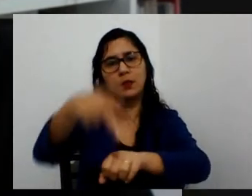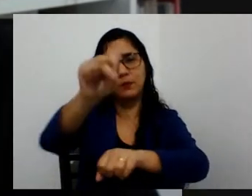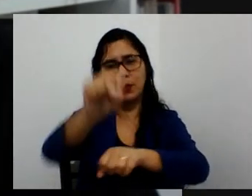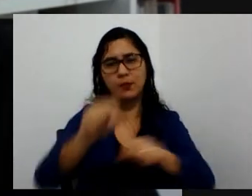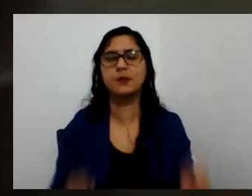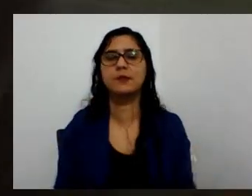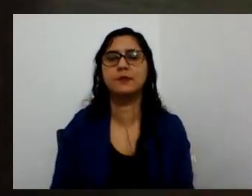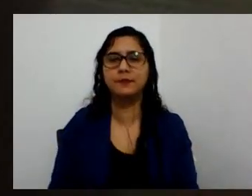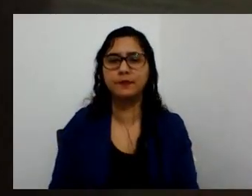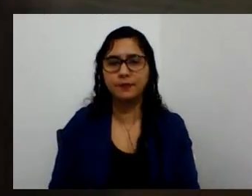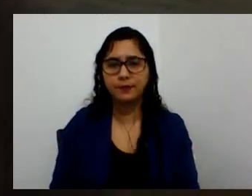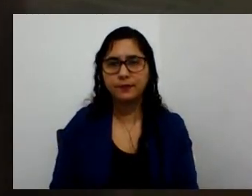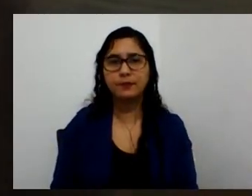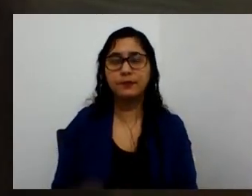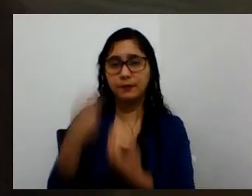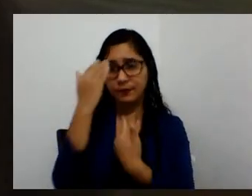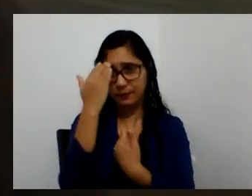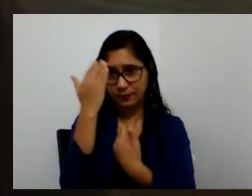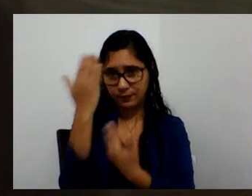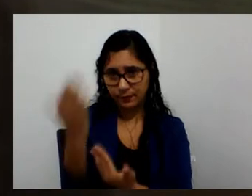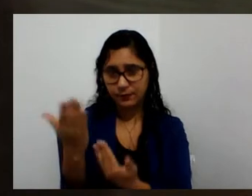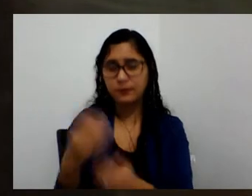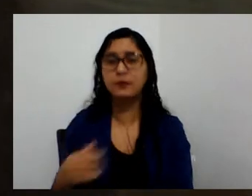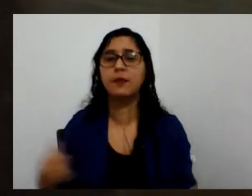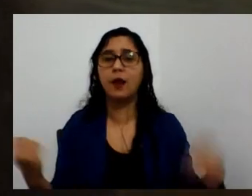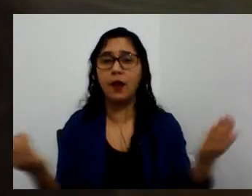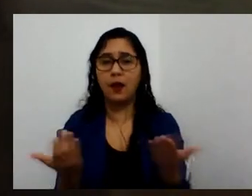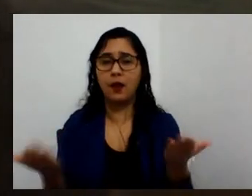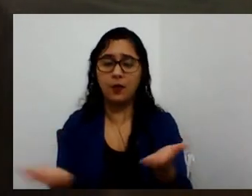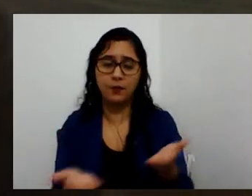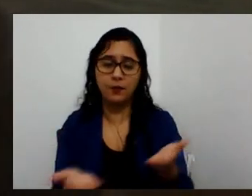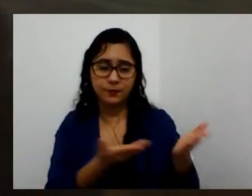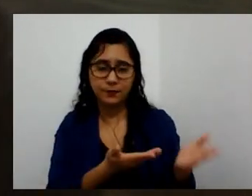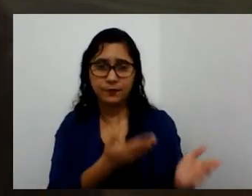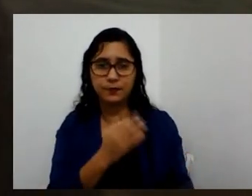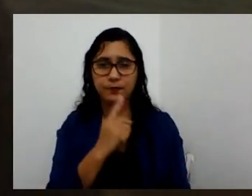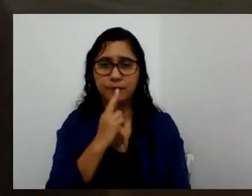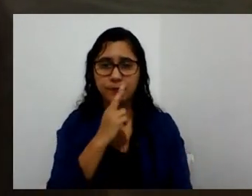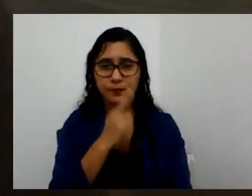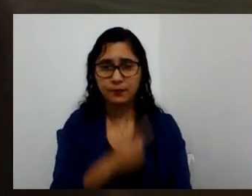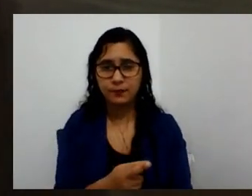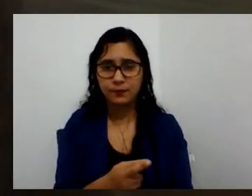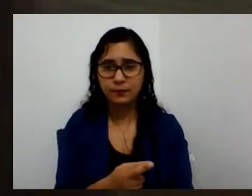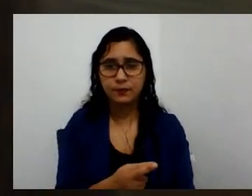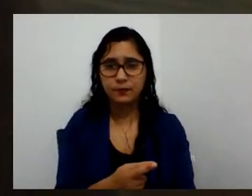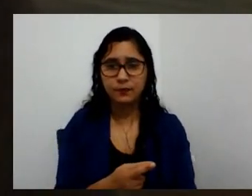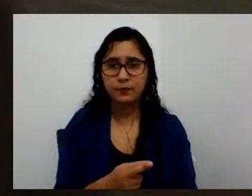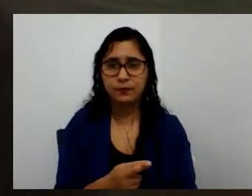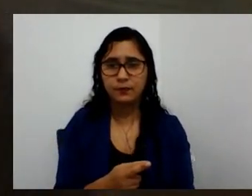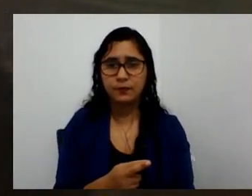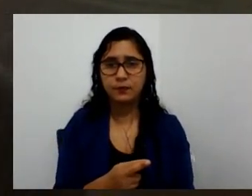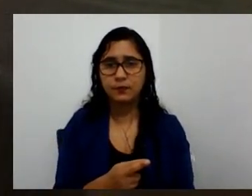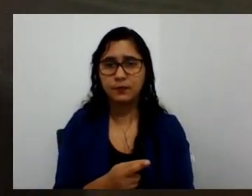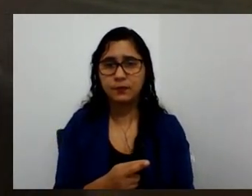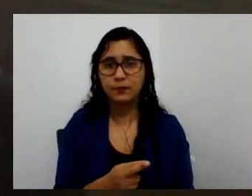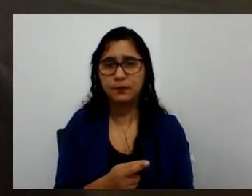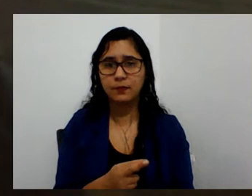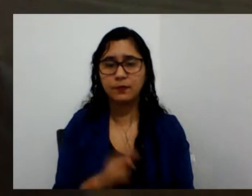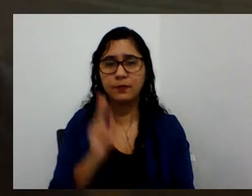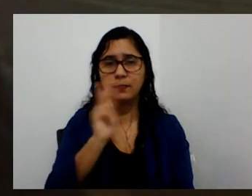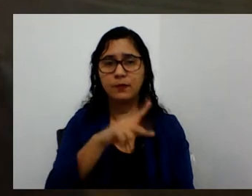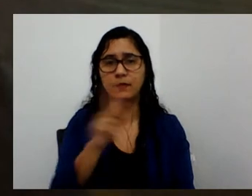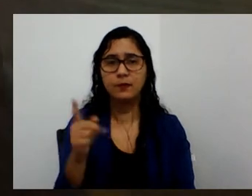obrigada. Agora eu passo a palavra para a professora